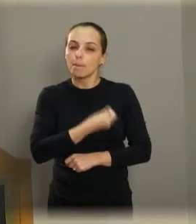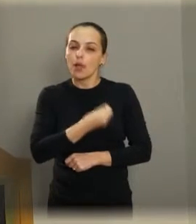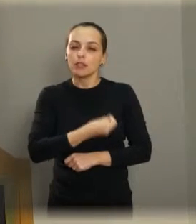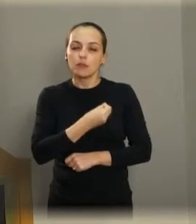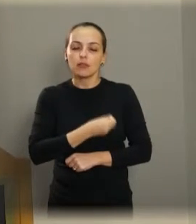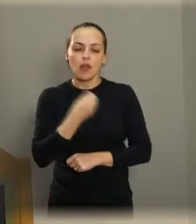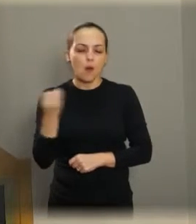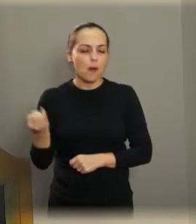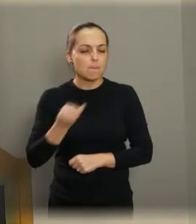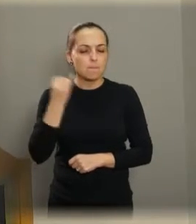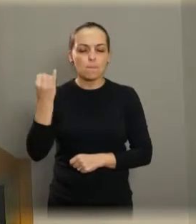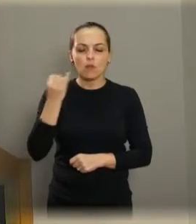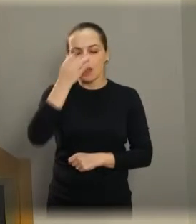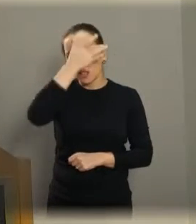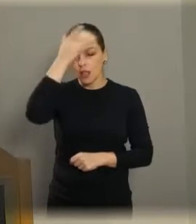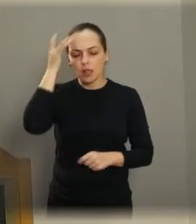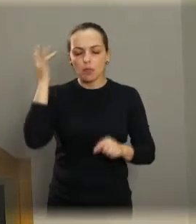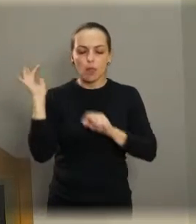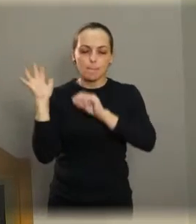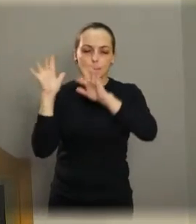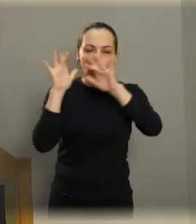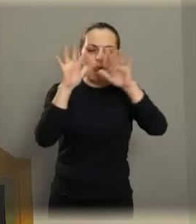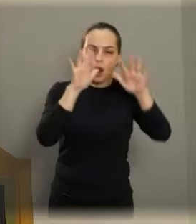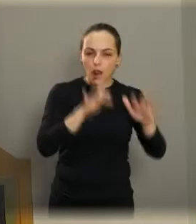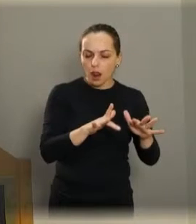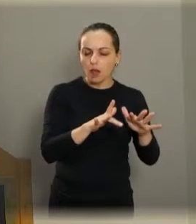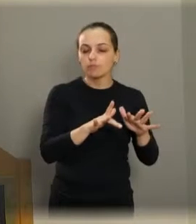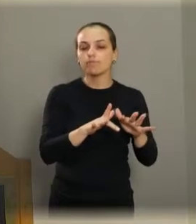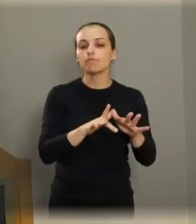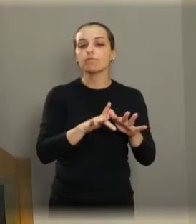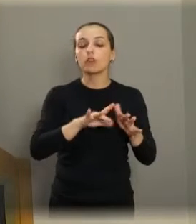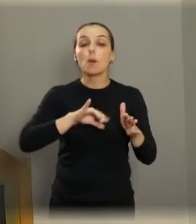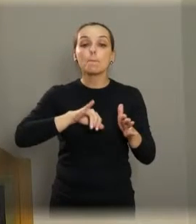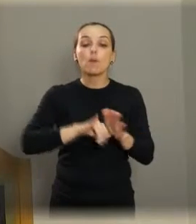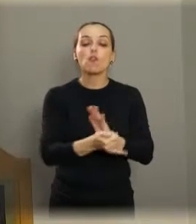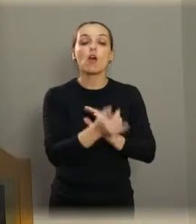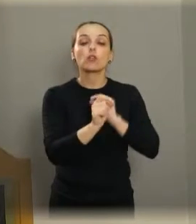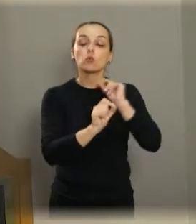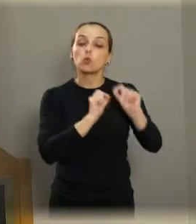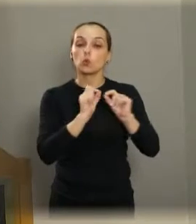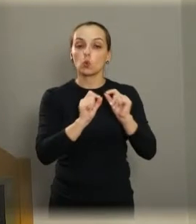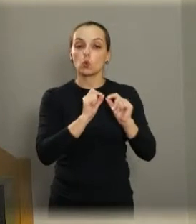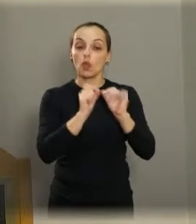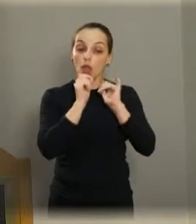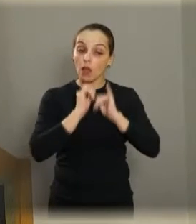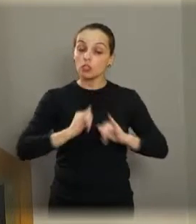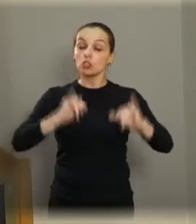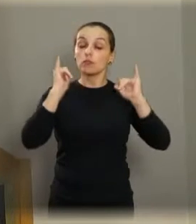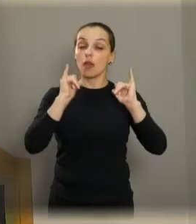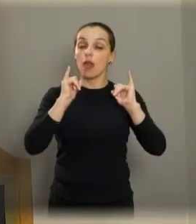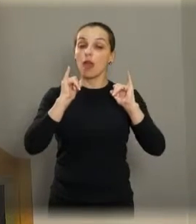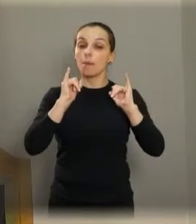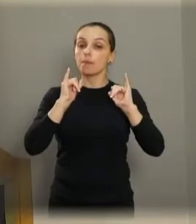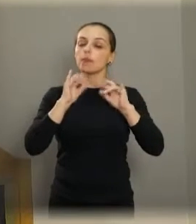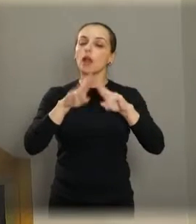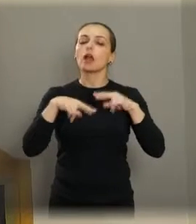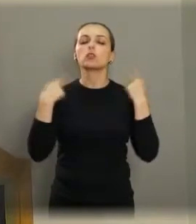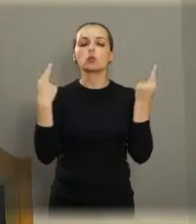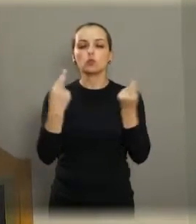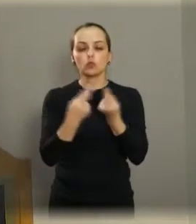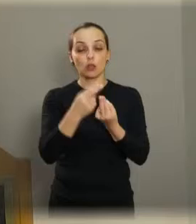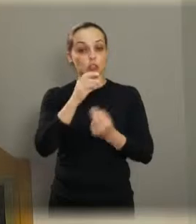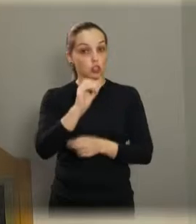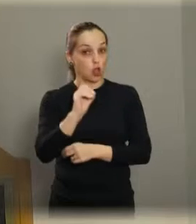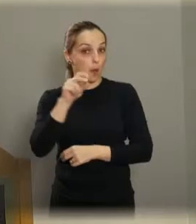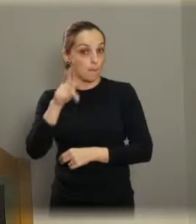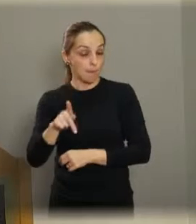das pessoas do bairro aproveito a oportunidade para dizer para a população que as reuniões do